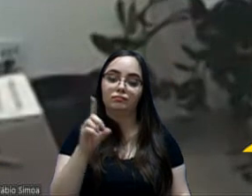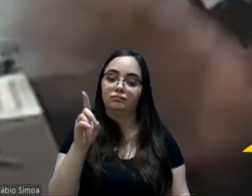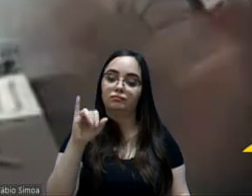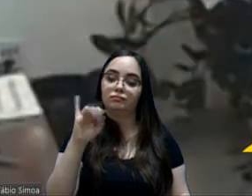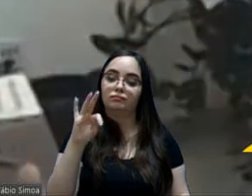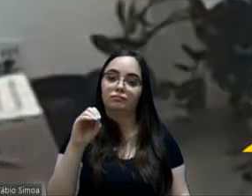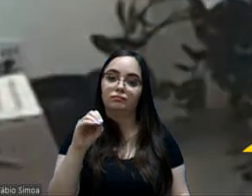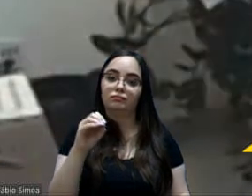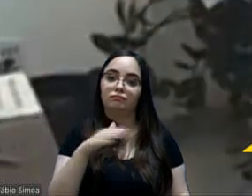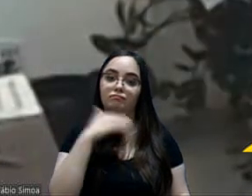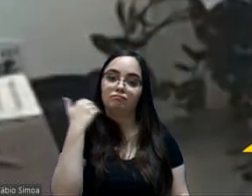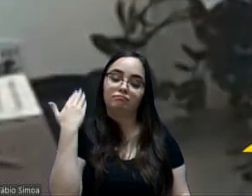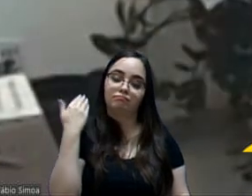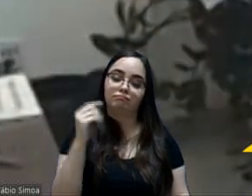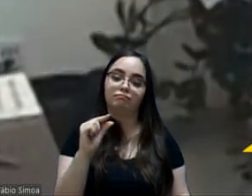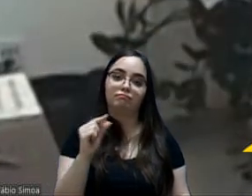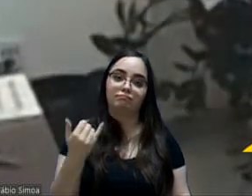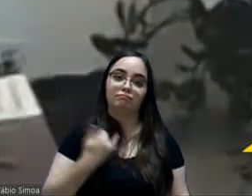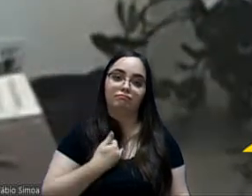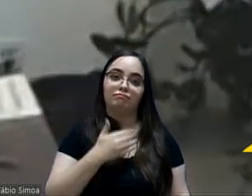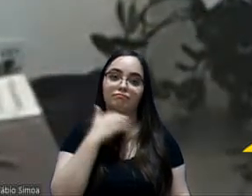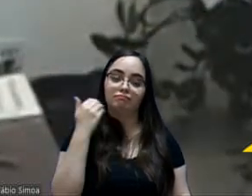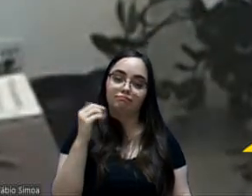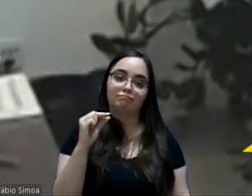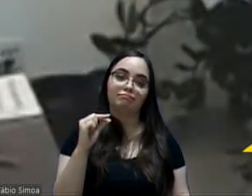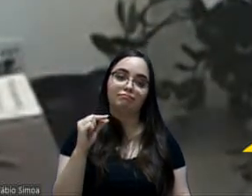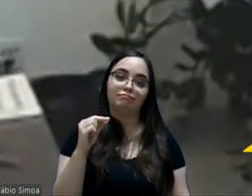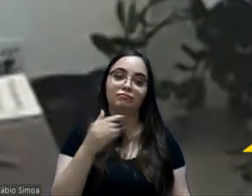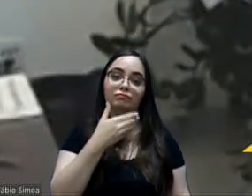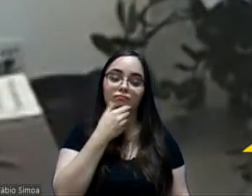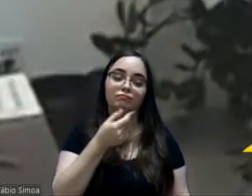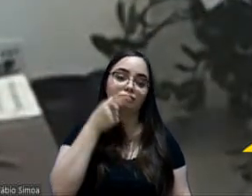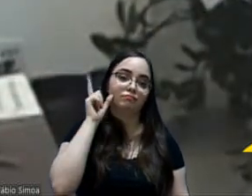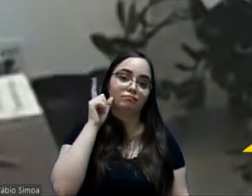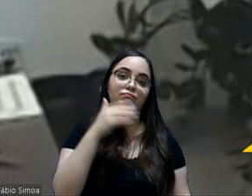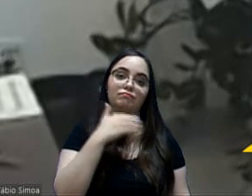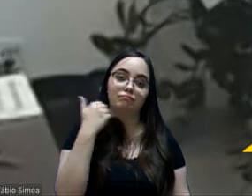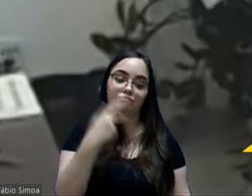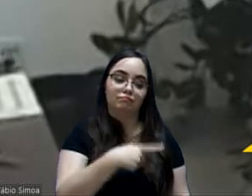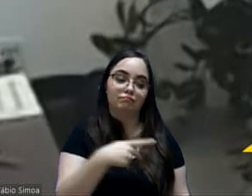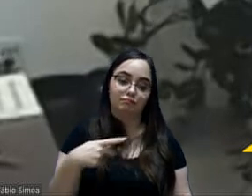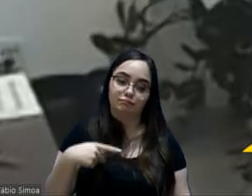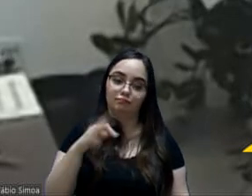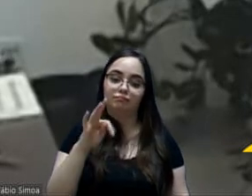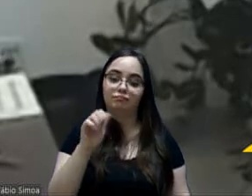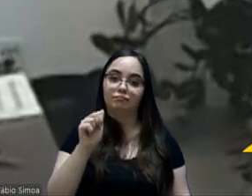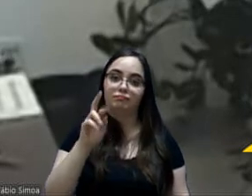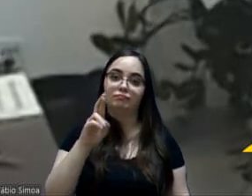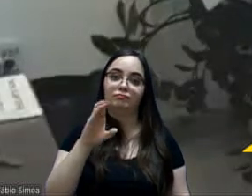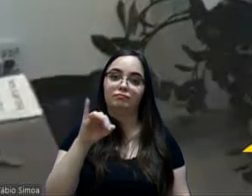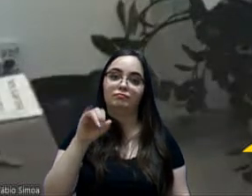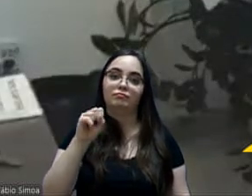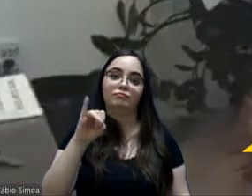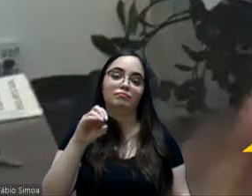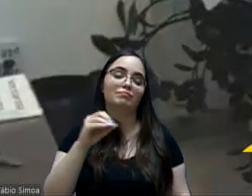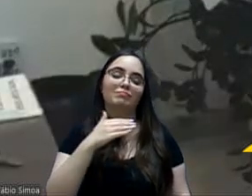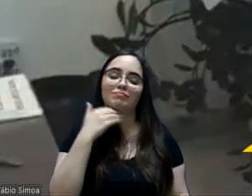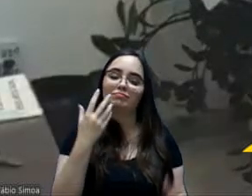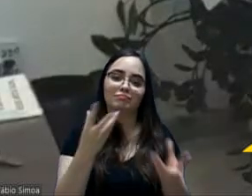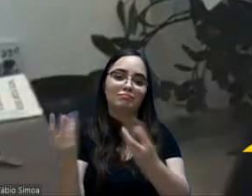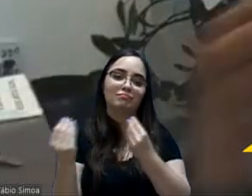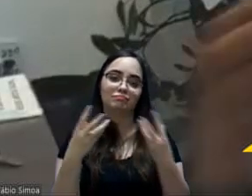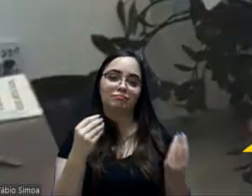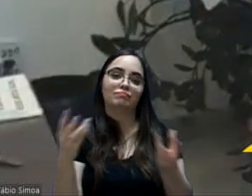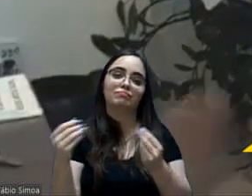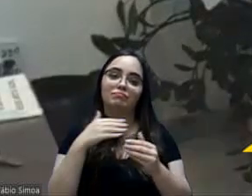Dito, acabou de falecer agora, acabaram de mandar para mim, ontem faleceu o pastor Tarcísio. Então é uma guerra, são pessoas